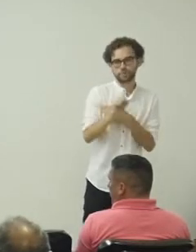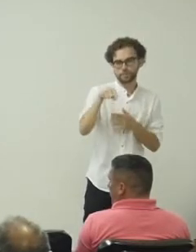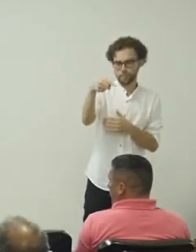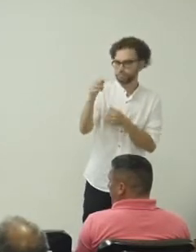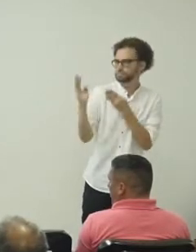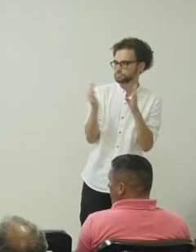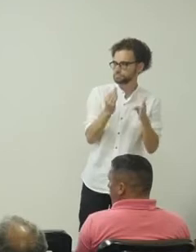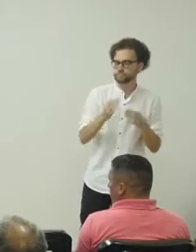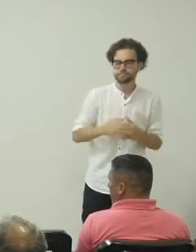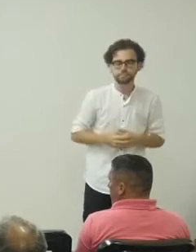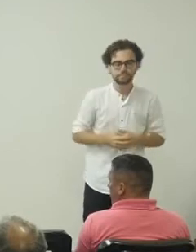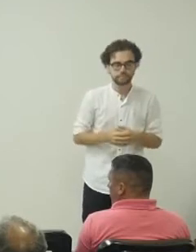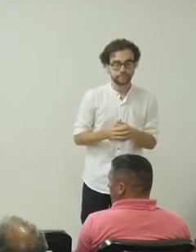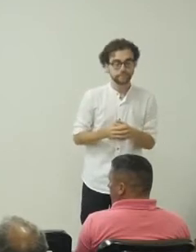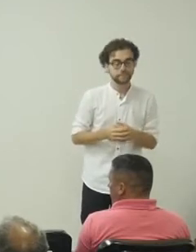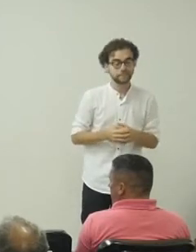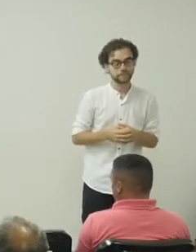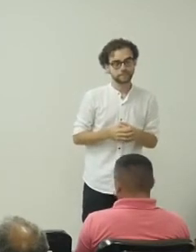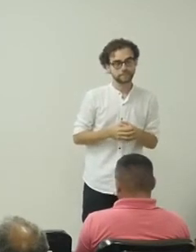Pode passar.